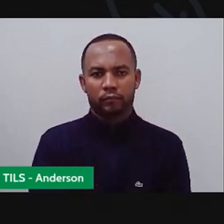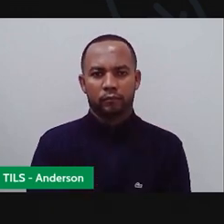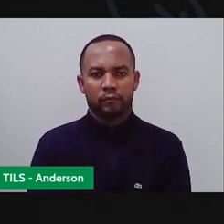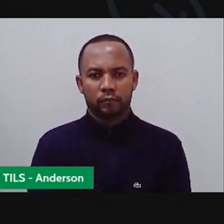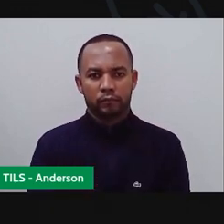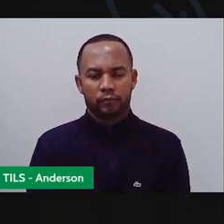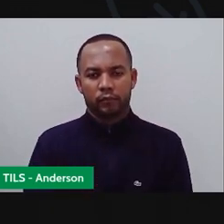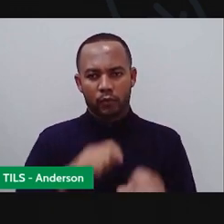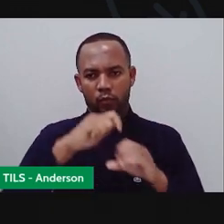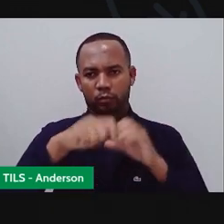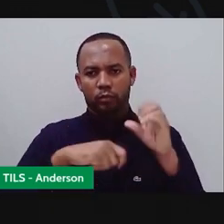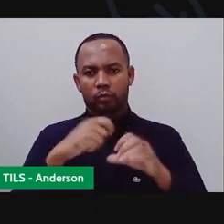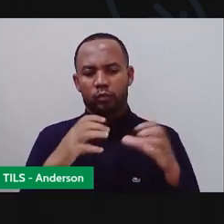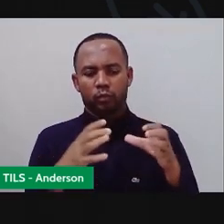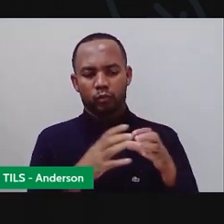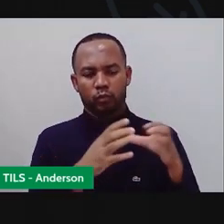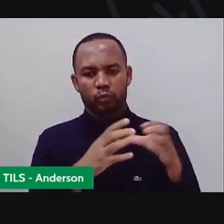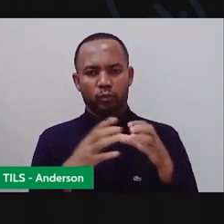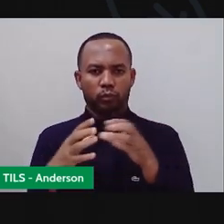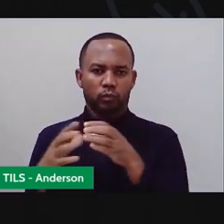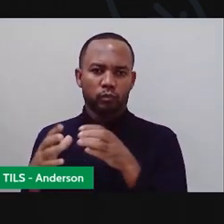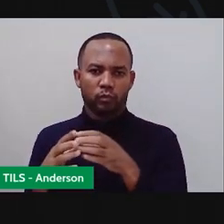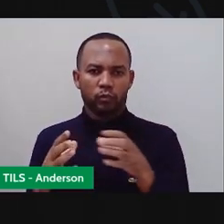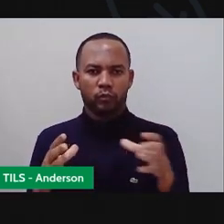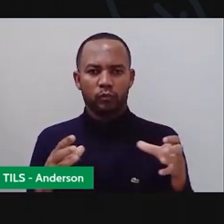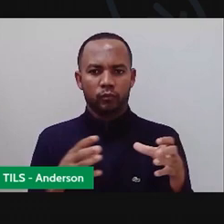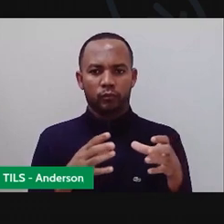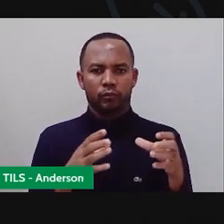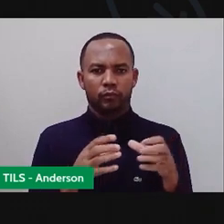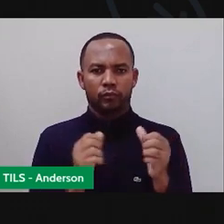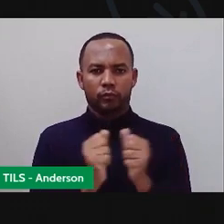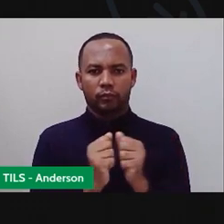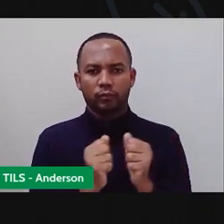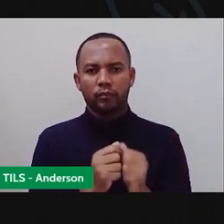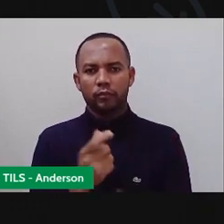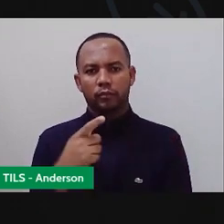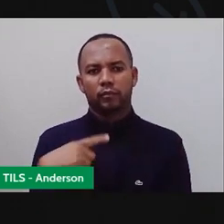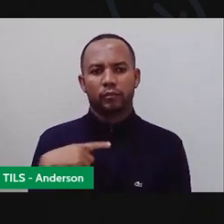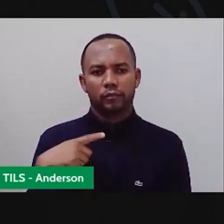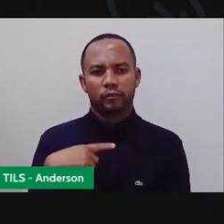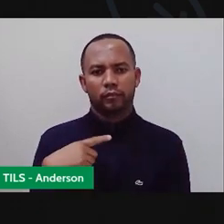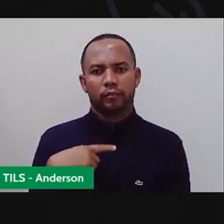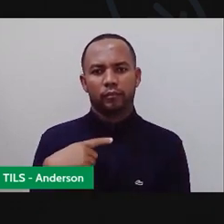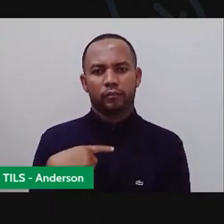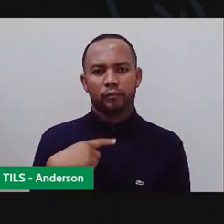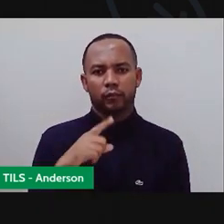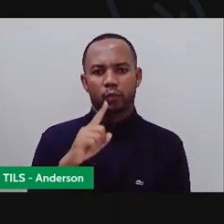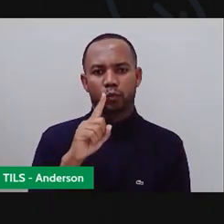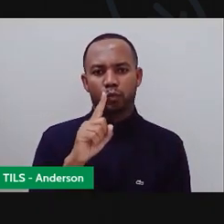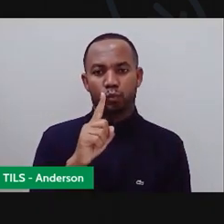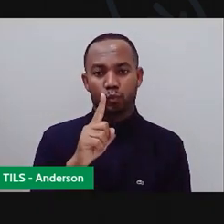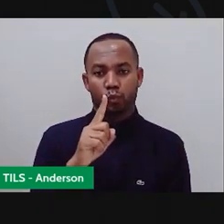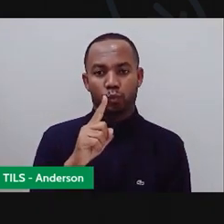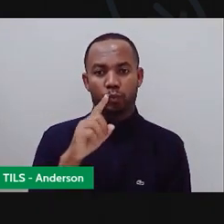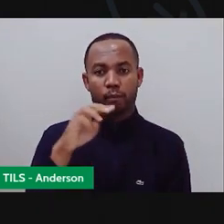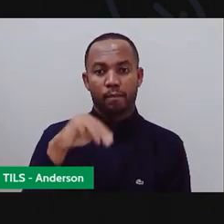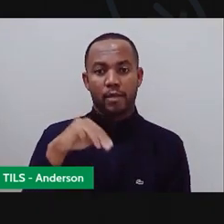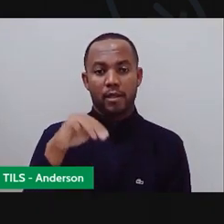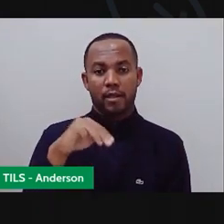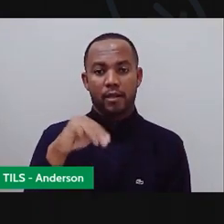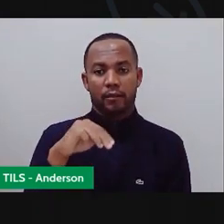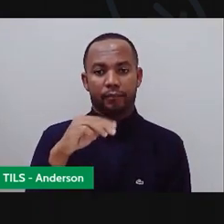são que amarrar nos e quando juntos desde esse daqui eu vou ter o que um milhar porque